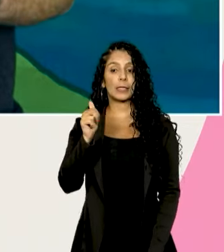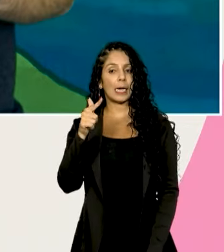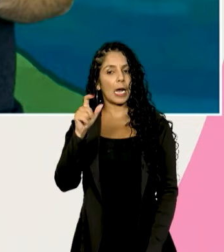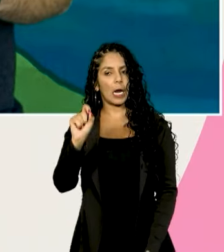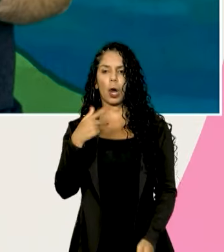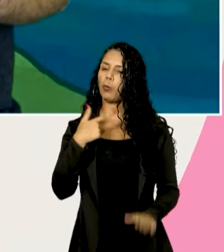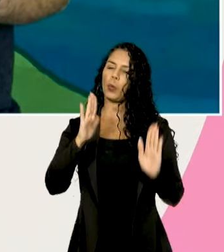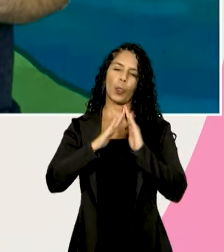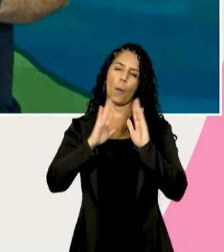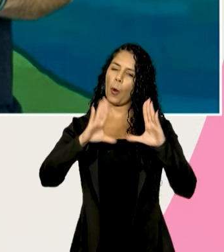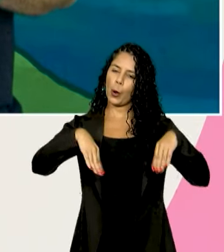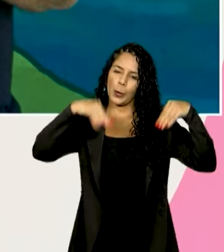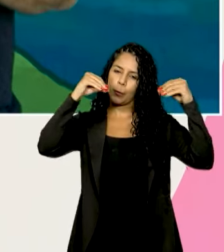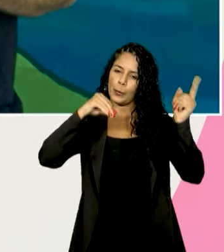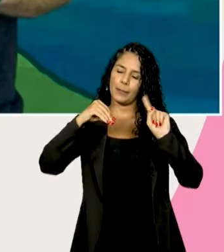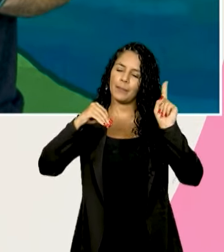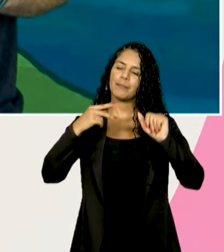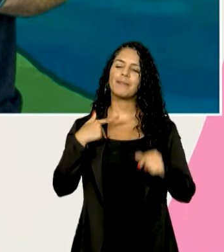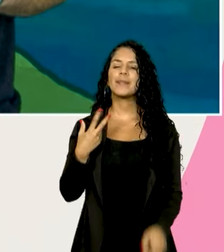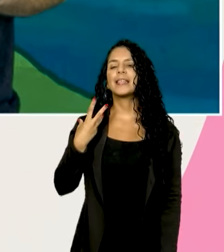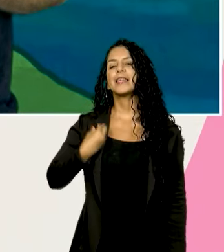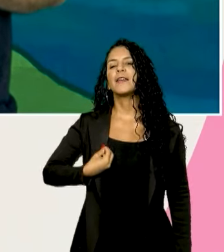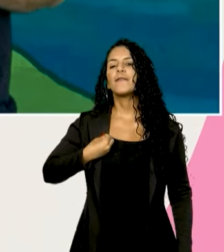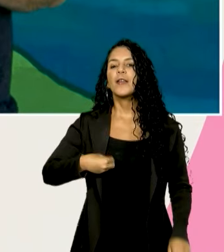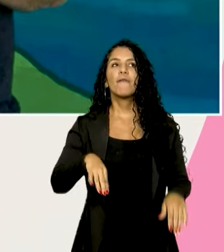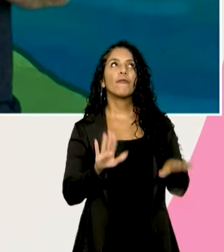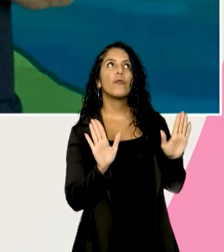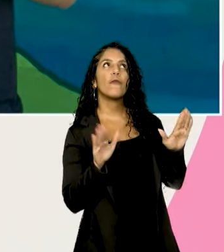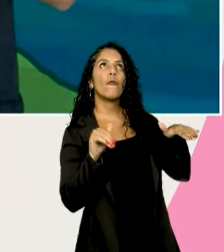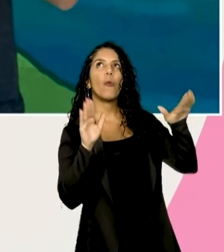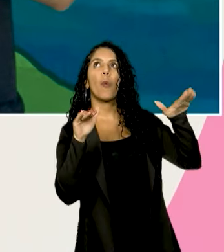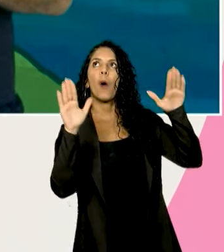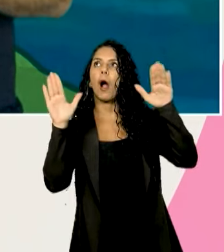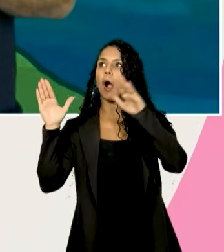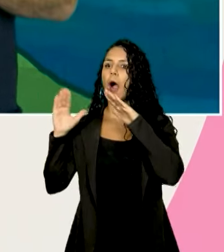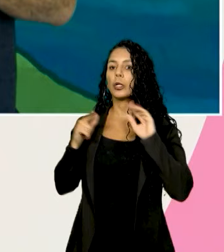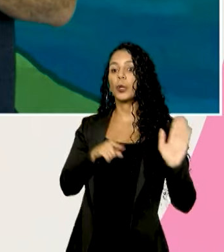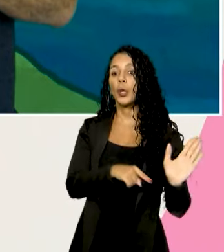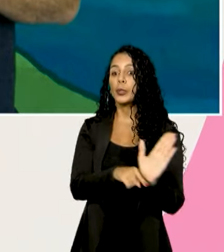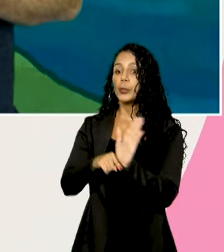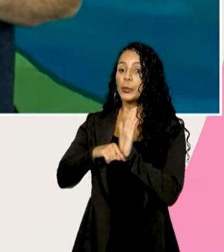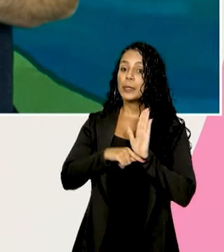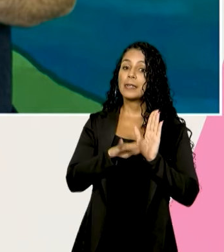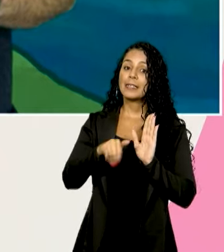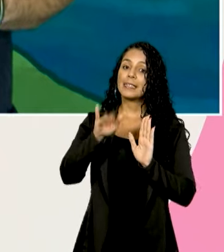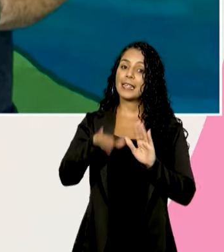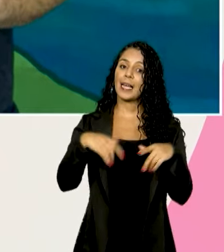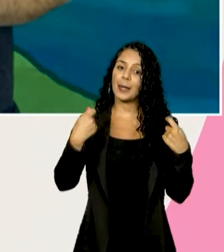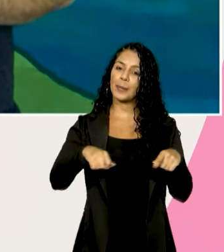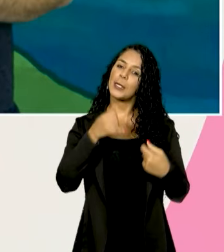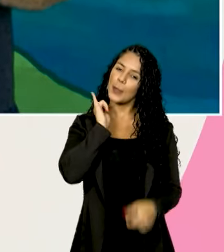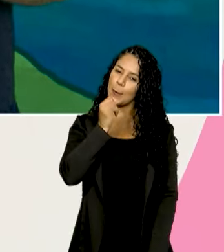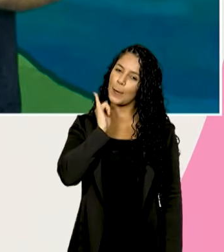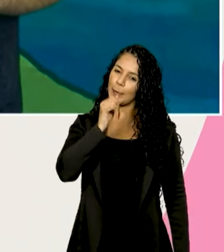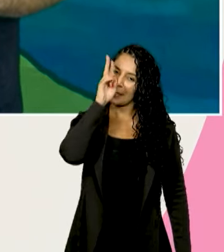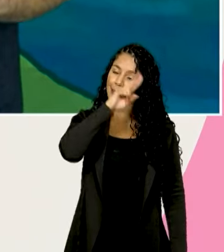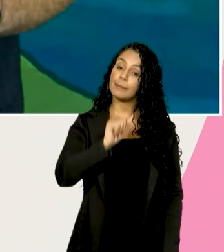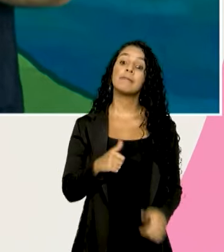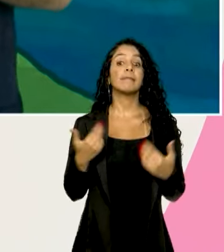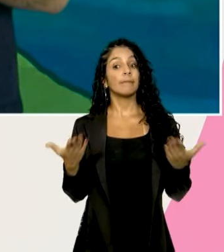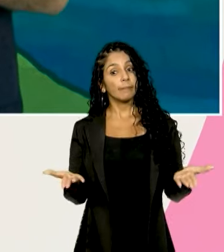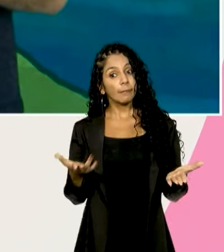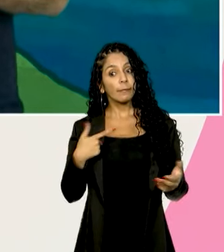moram mais no castelo. Eles vivem voando por aí, ajudando quem precisa e contando histórias.